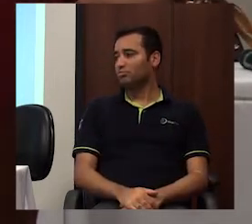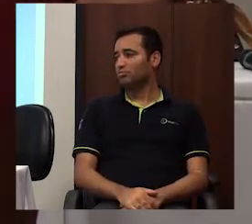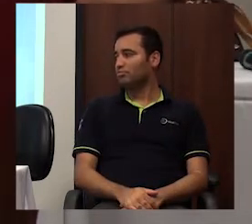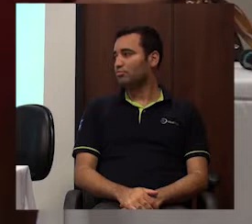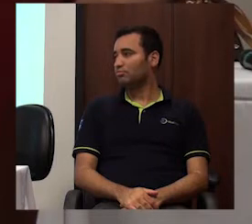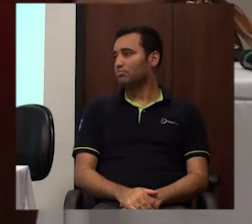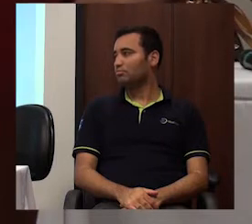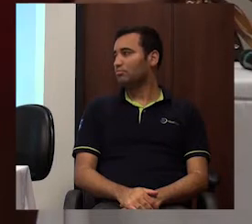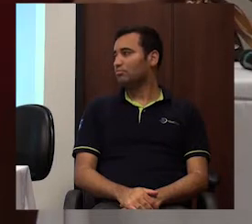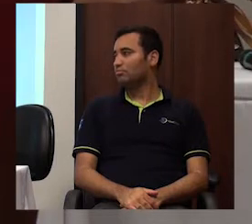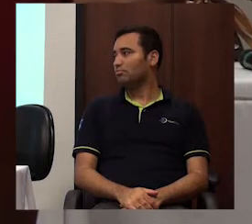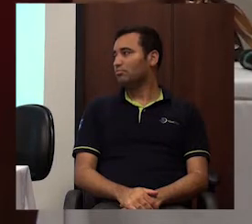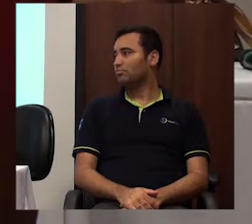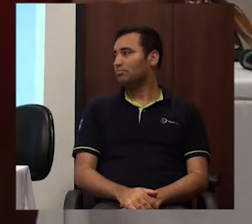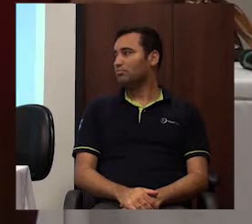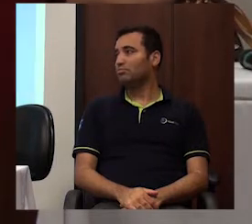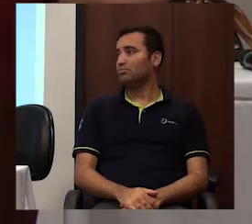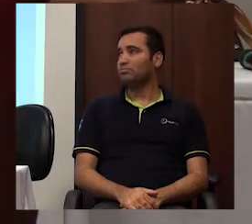Onde que eu miro? Tá.